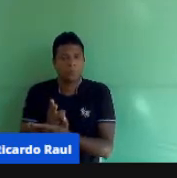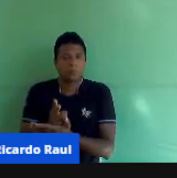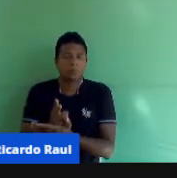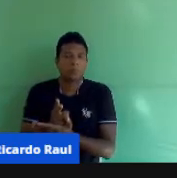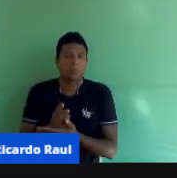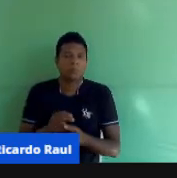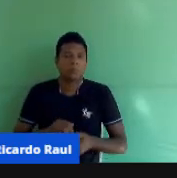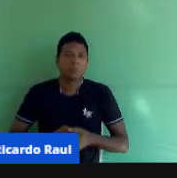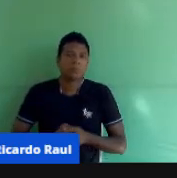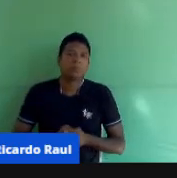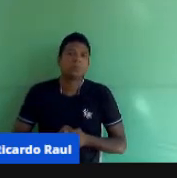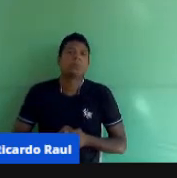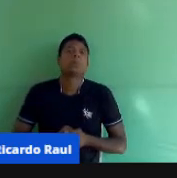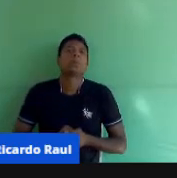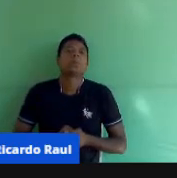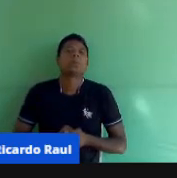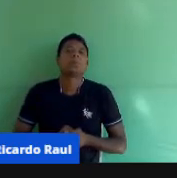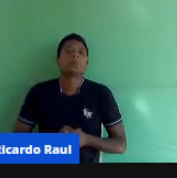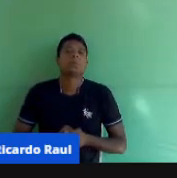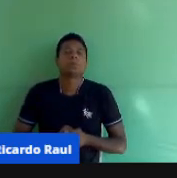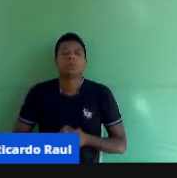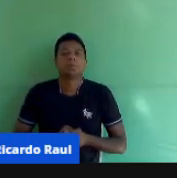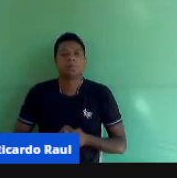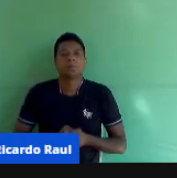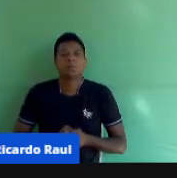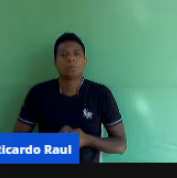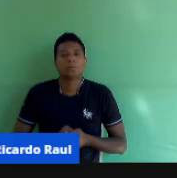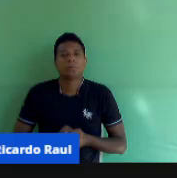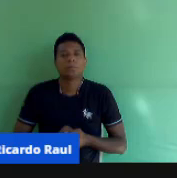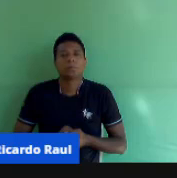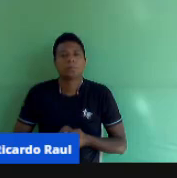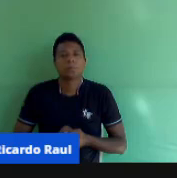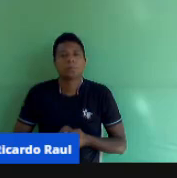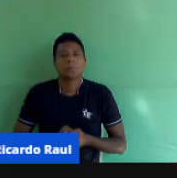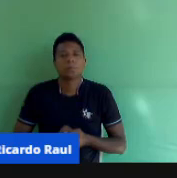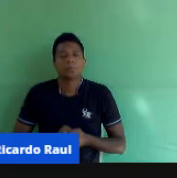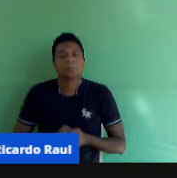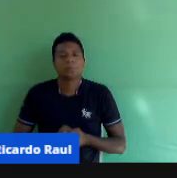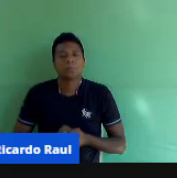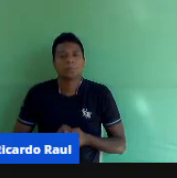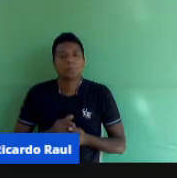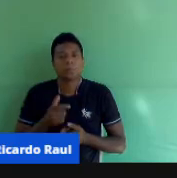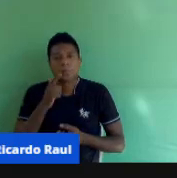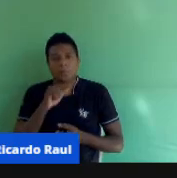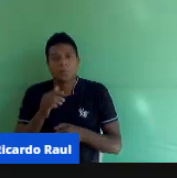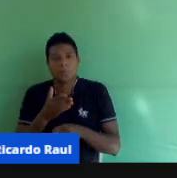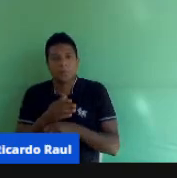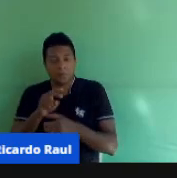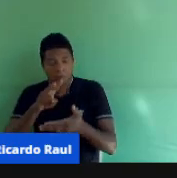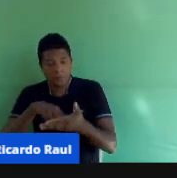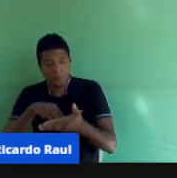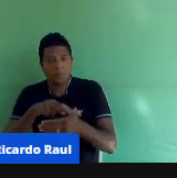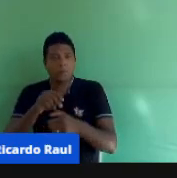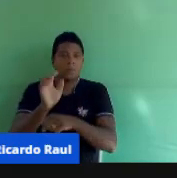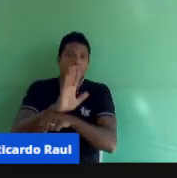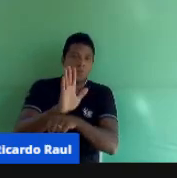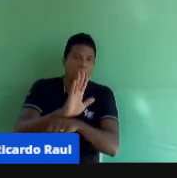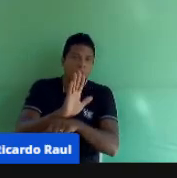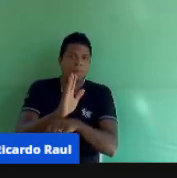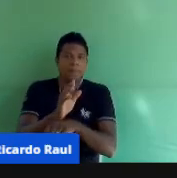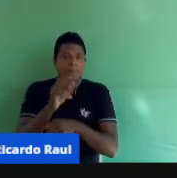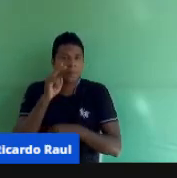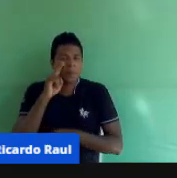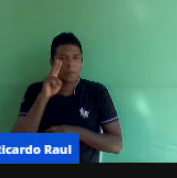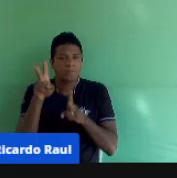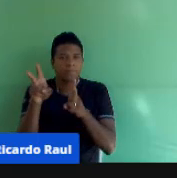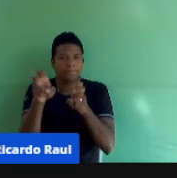medida, mas eu utilizava, a gente possibilita aos alunos o acesso à leitura fílmica. Ou seja, eles vão perceber